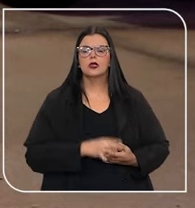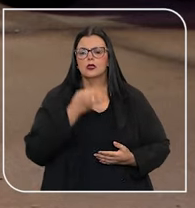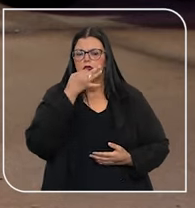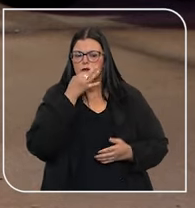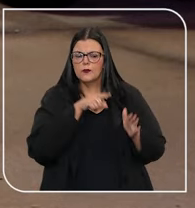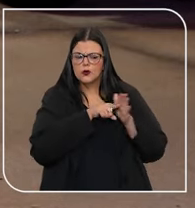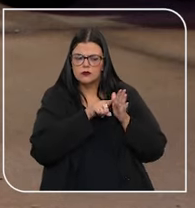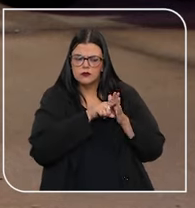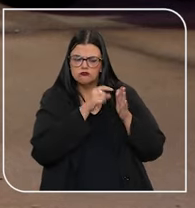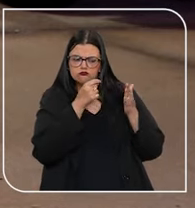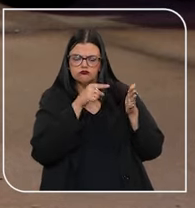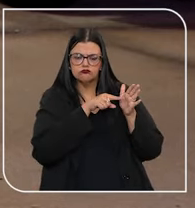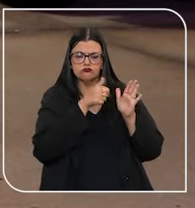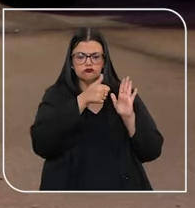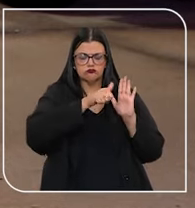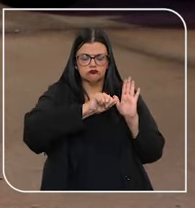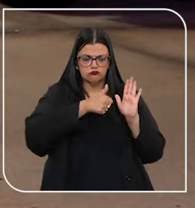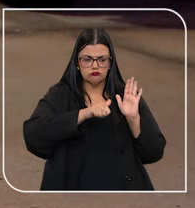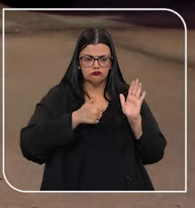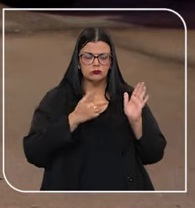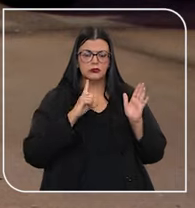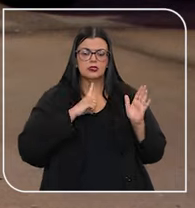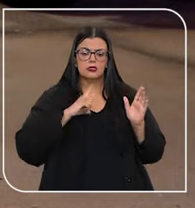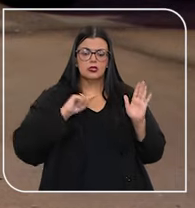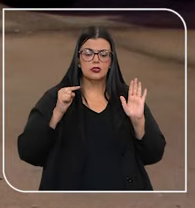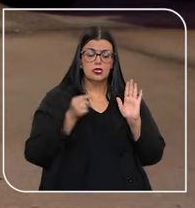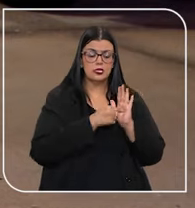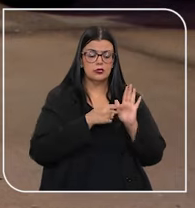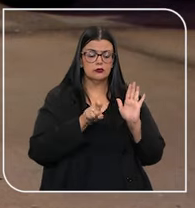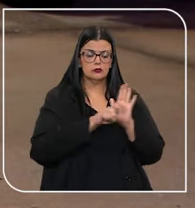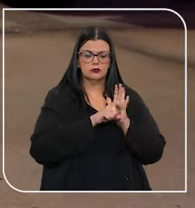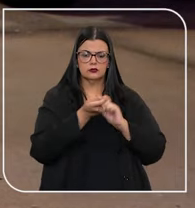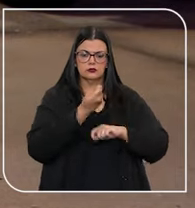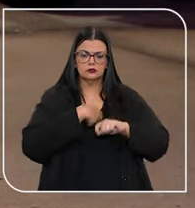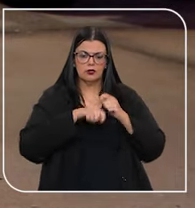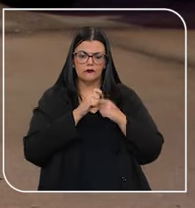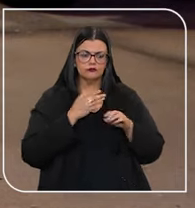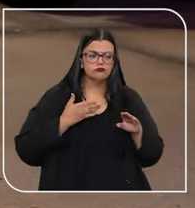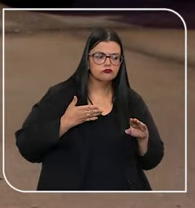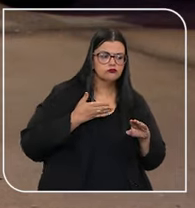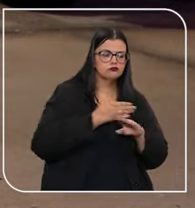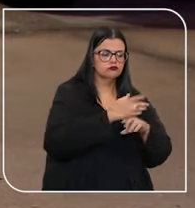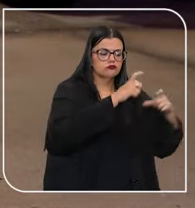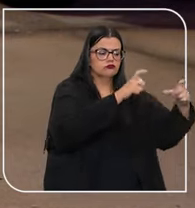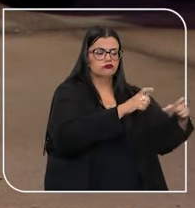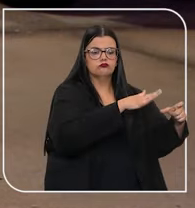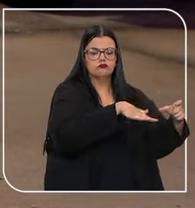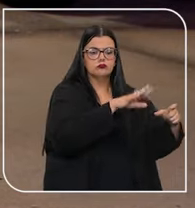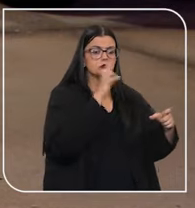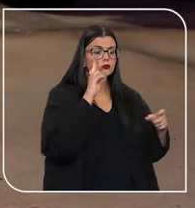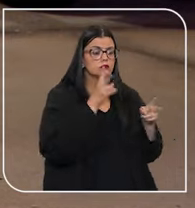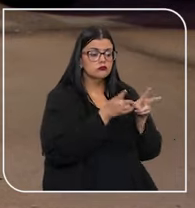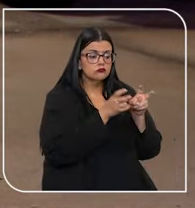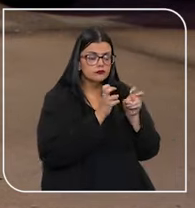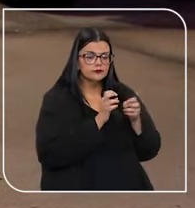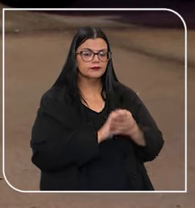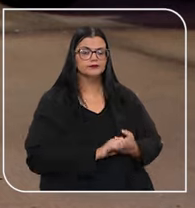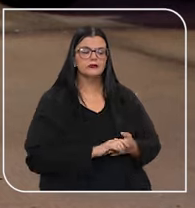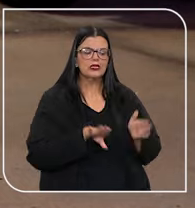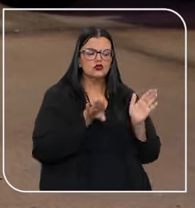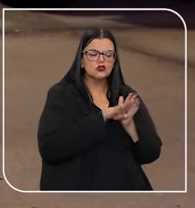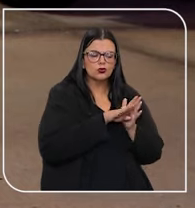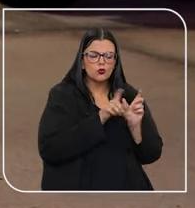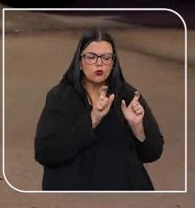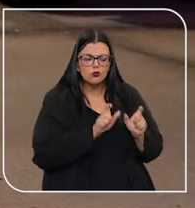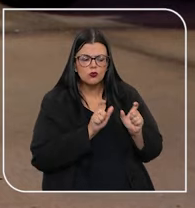depoimento os policiais alegaram que a central recebeu uma denúncia de tráfico de drogas e eles se dirigiram até o local para verificar